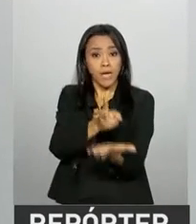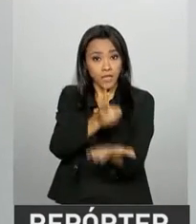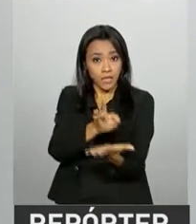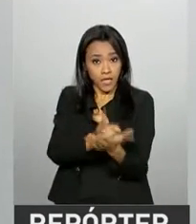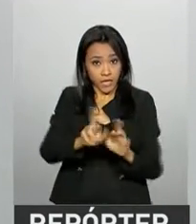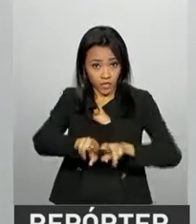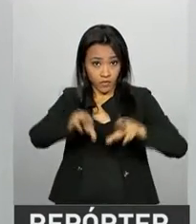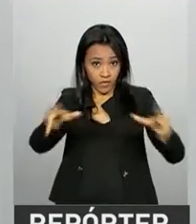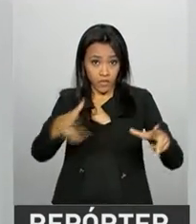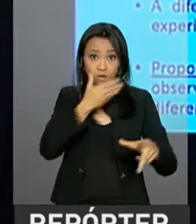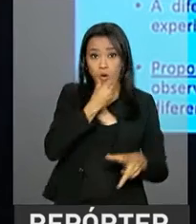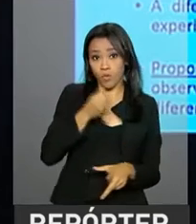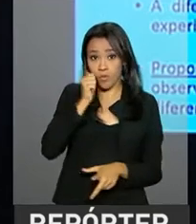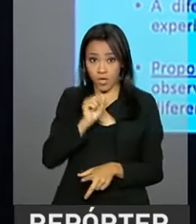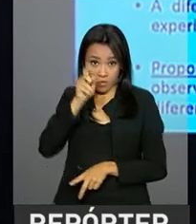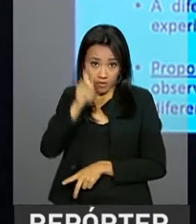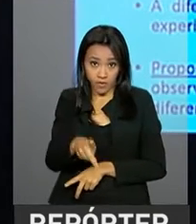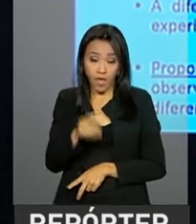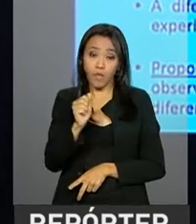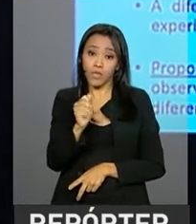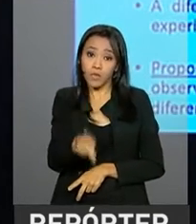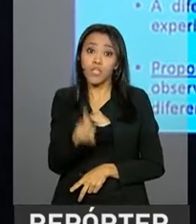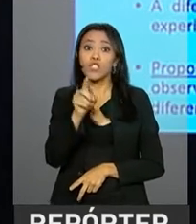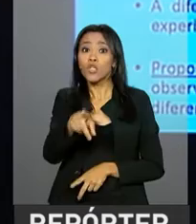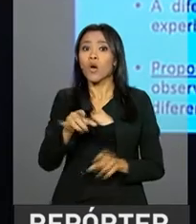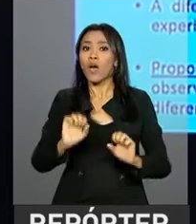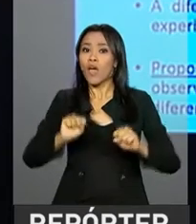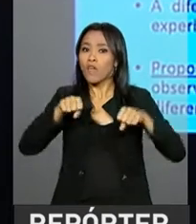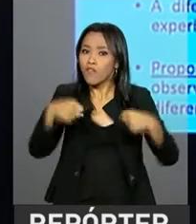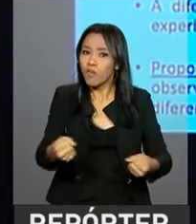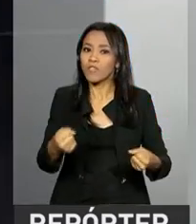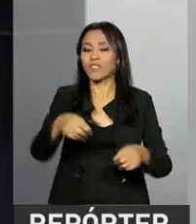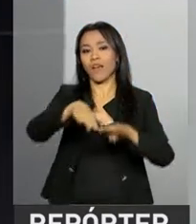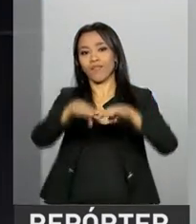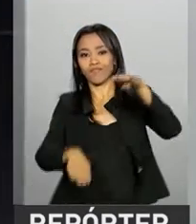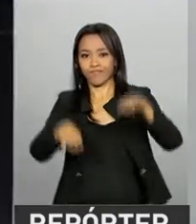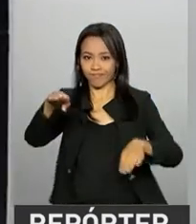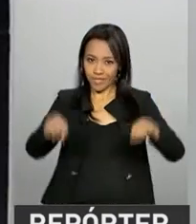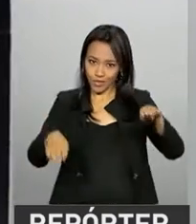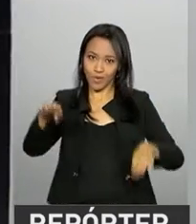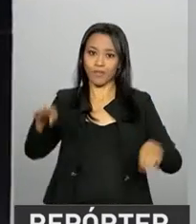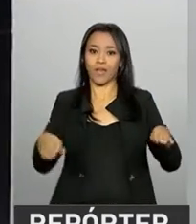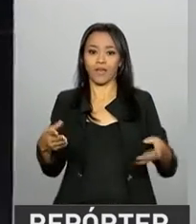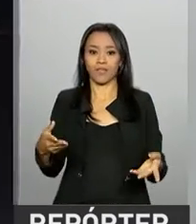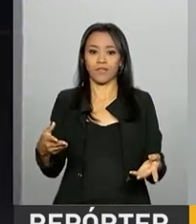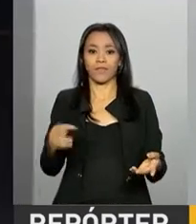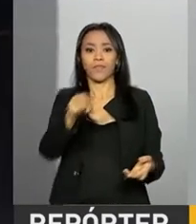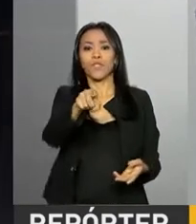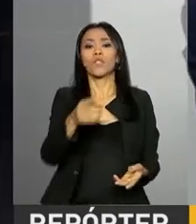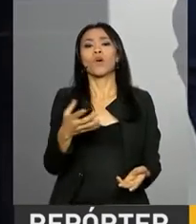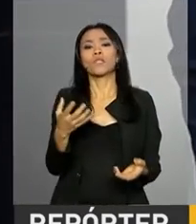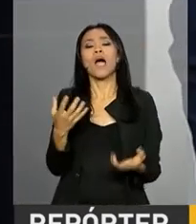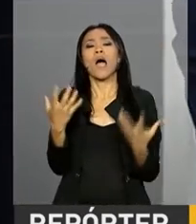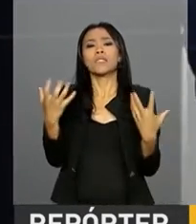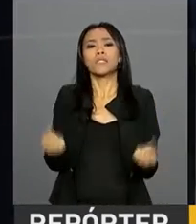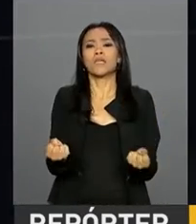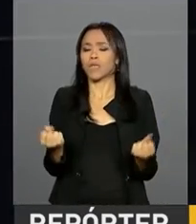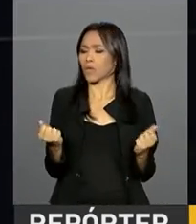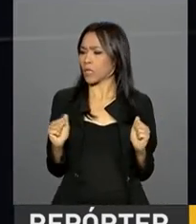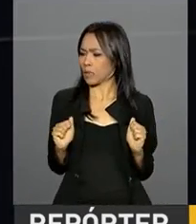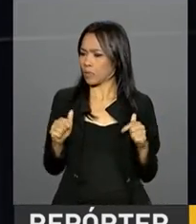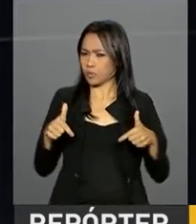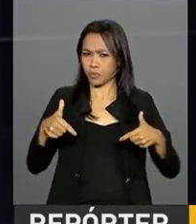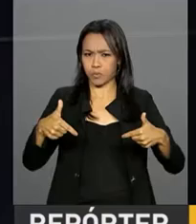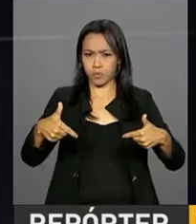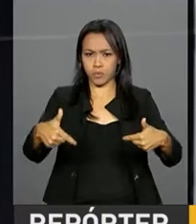entre homens e mulheres na Previdência apenas reforça a desigualdade entre os sexos. A gente só aceita o argumento da dupla jornada quando a